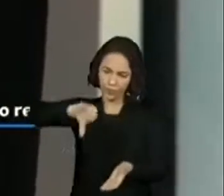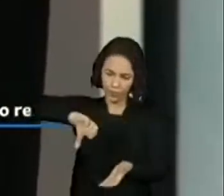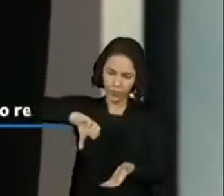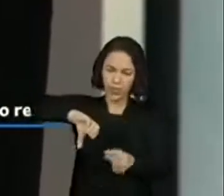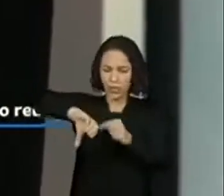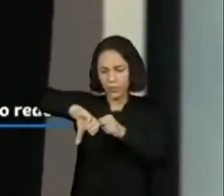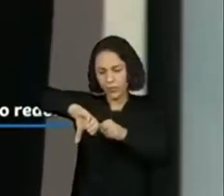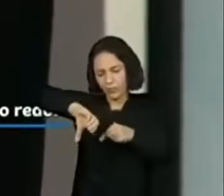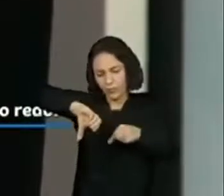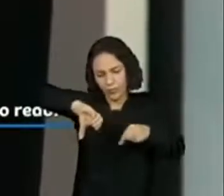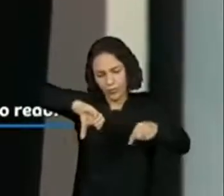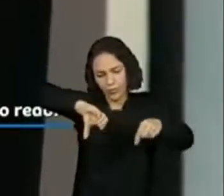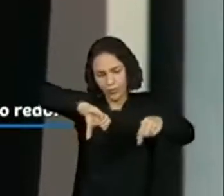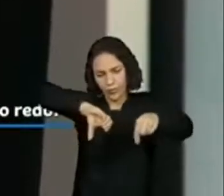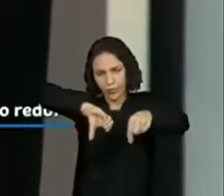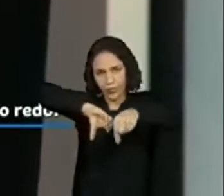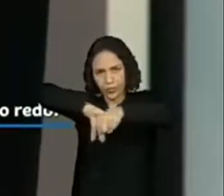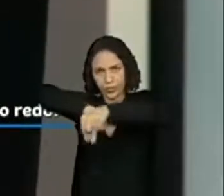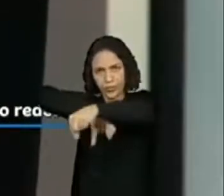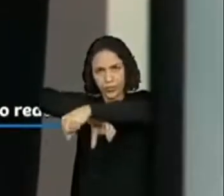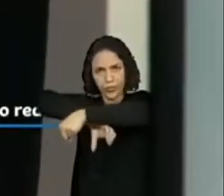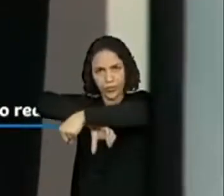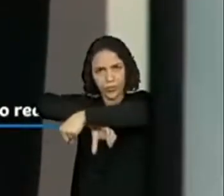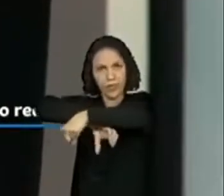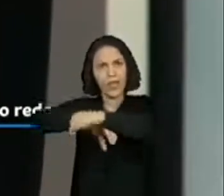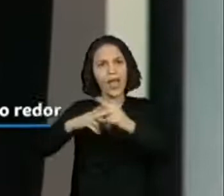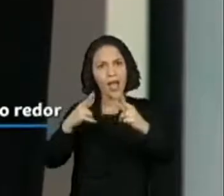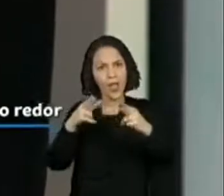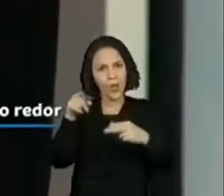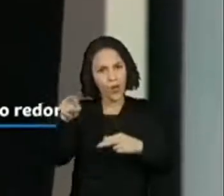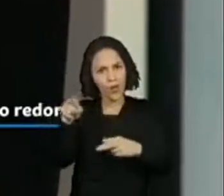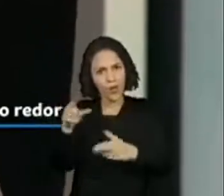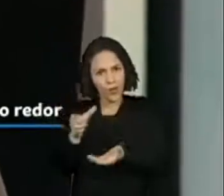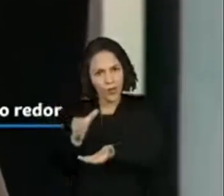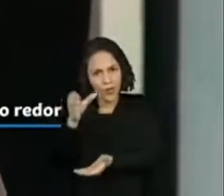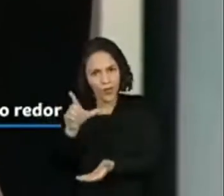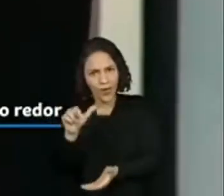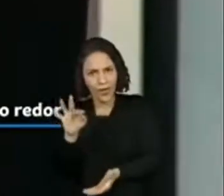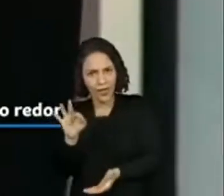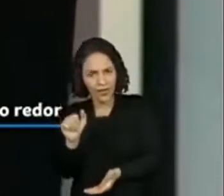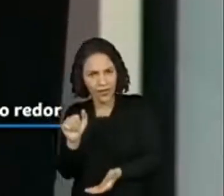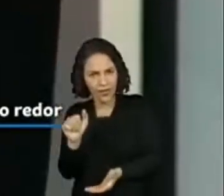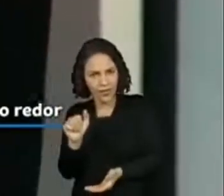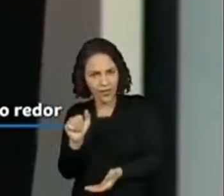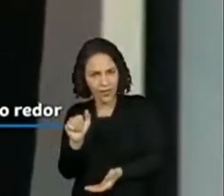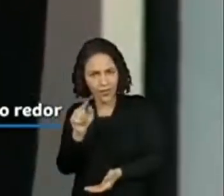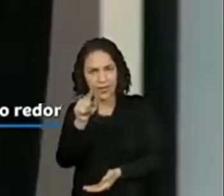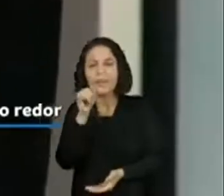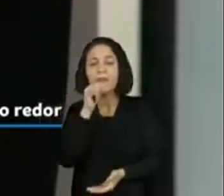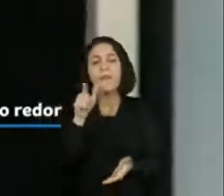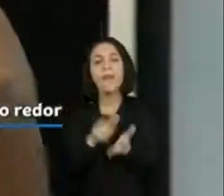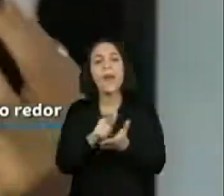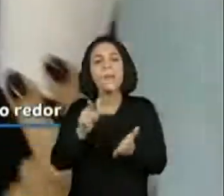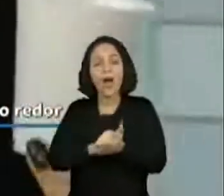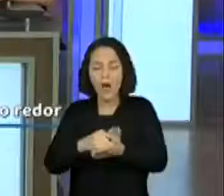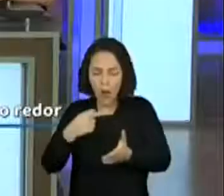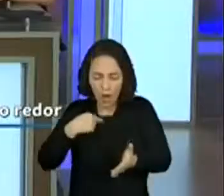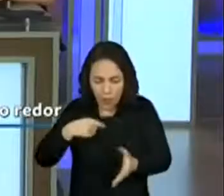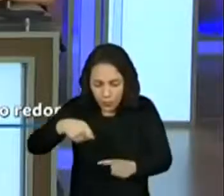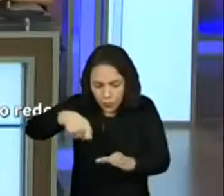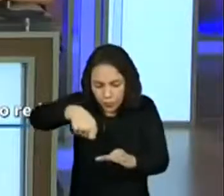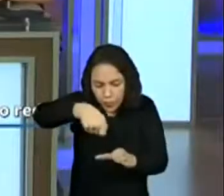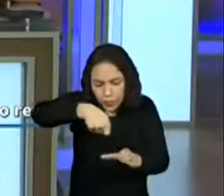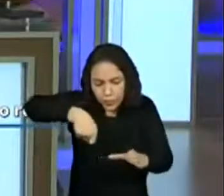lata? O que vocês acham, criançada? Coloquem aí pra gente, que figura plana... Vai ser formada.